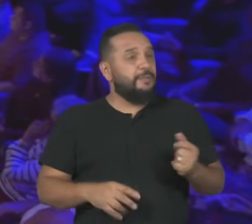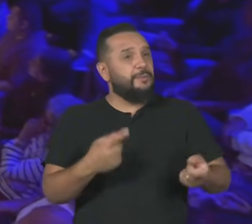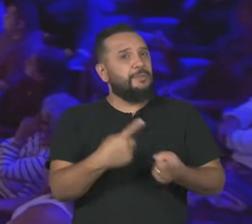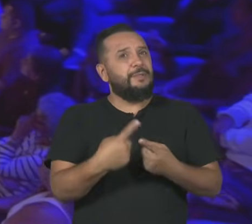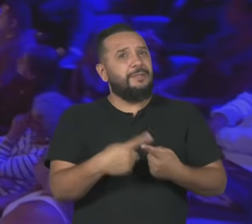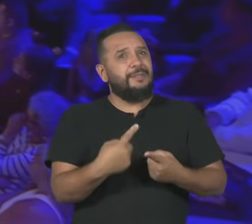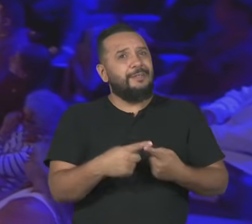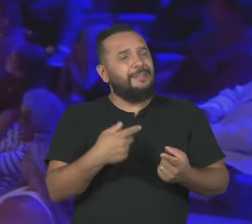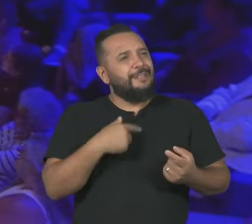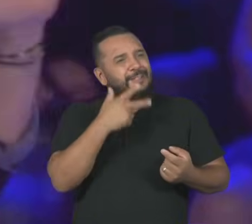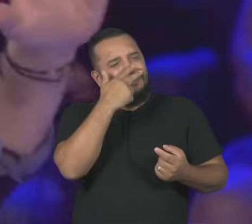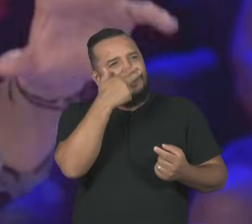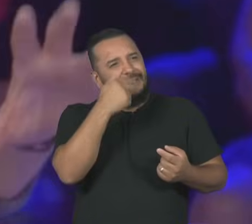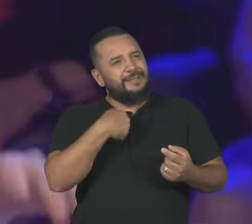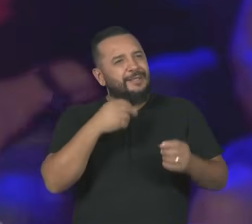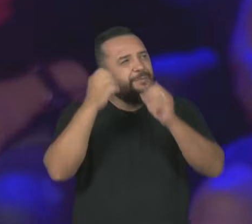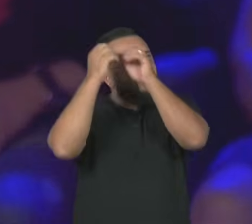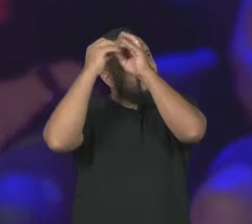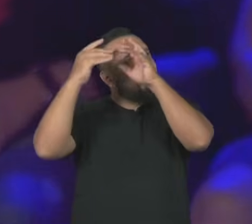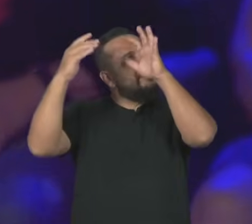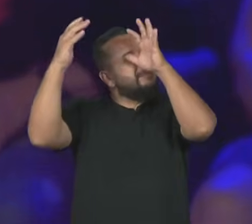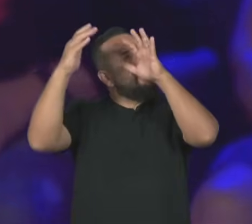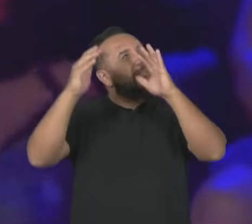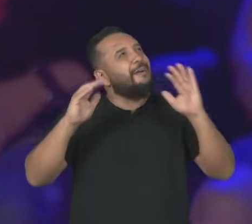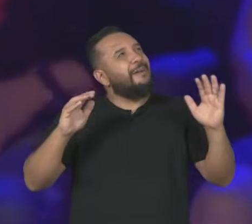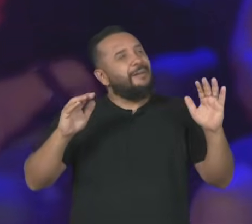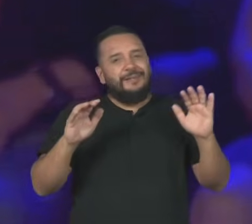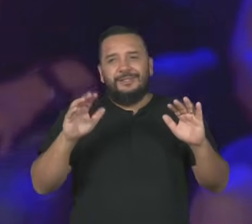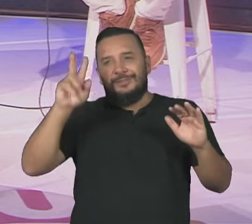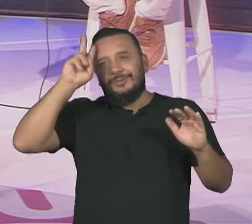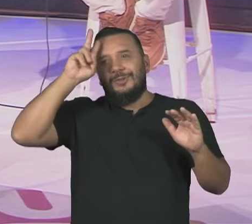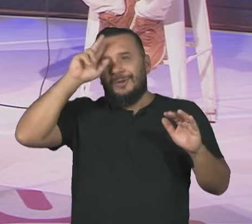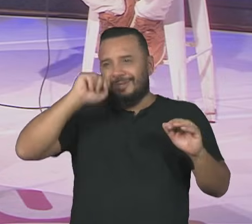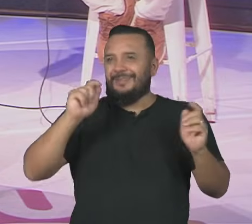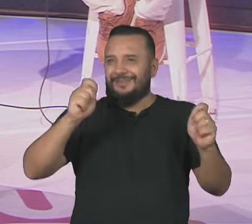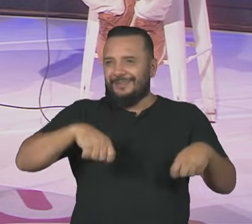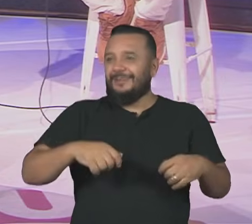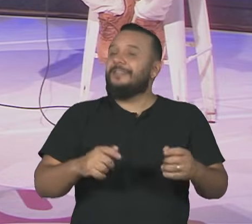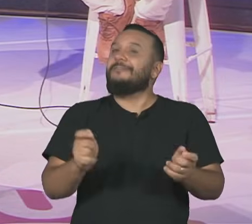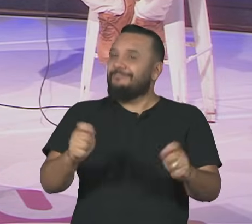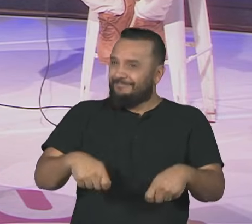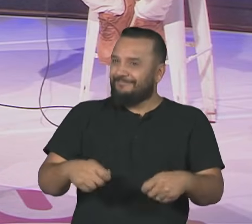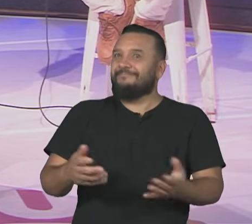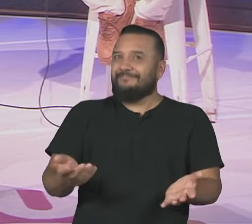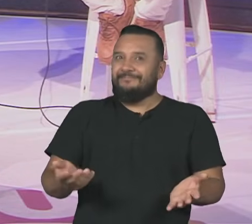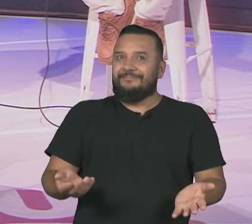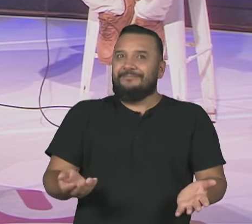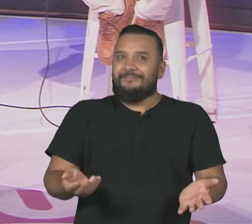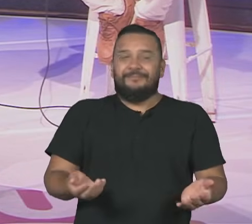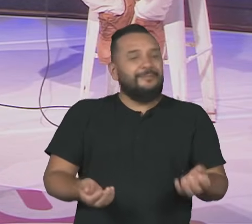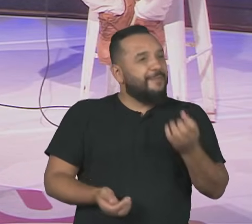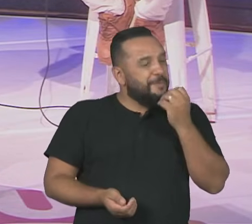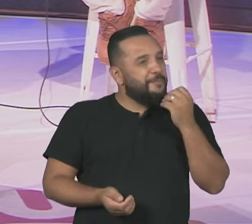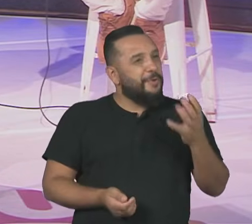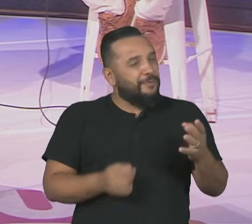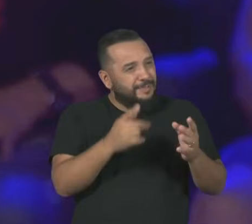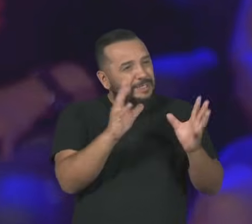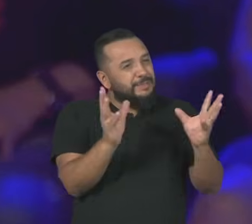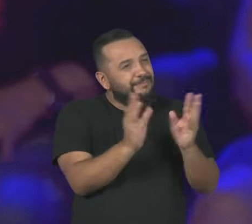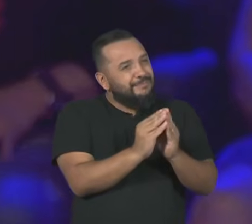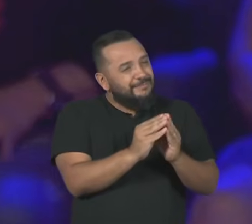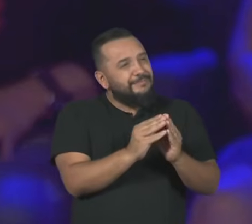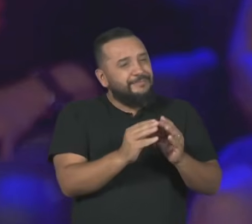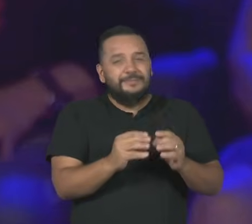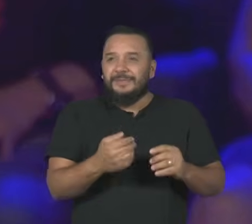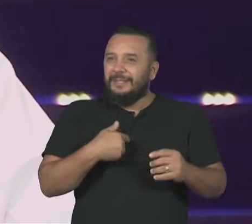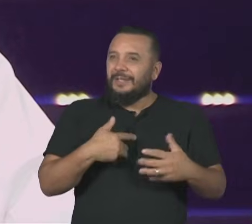que cinematográfica, assim, né? Você vendo Você consegue ver a história, né? É. Pô, que bom. Eu tenho Curta muito... um pedacinho e tal e... O